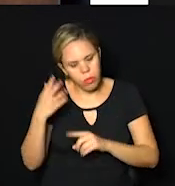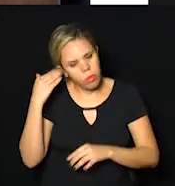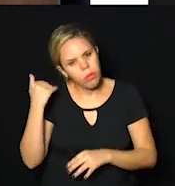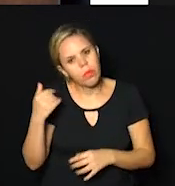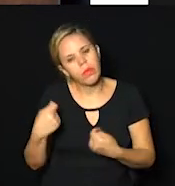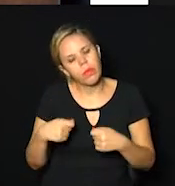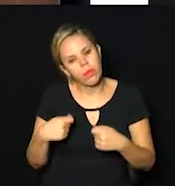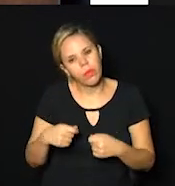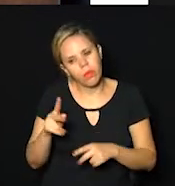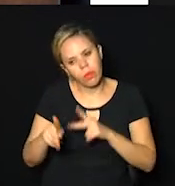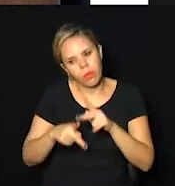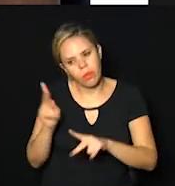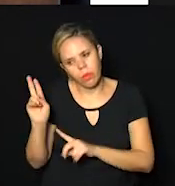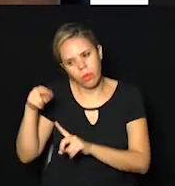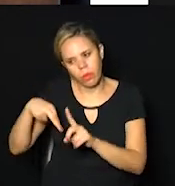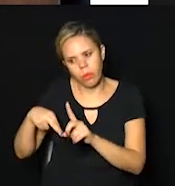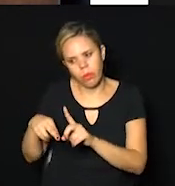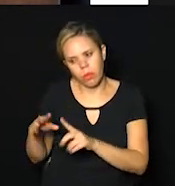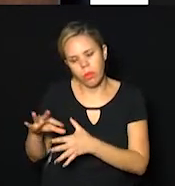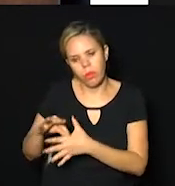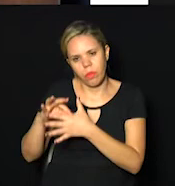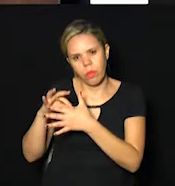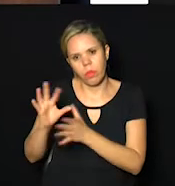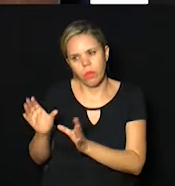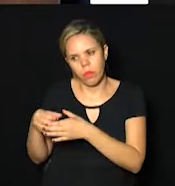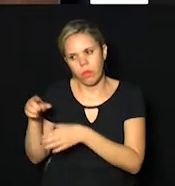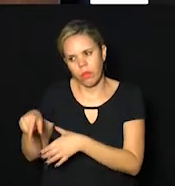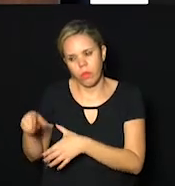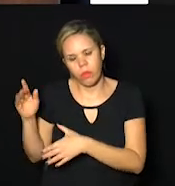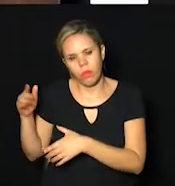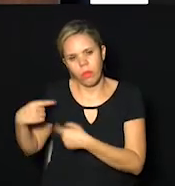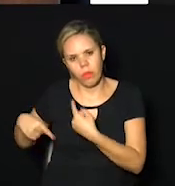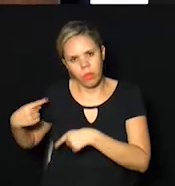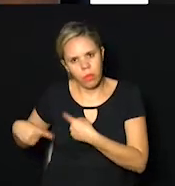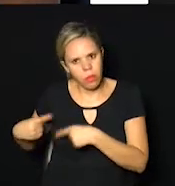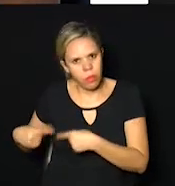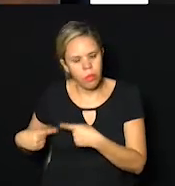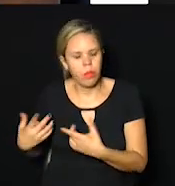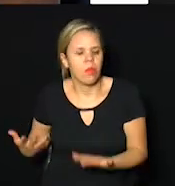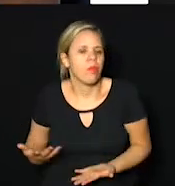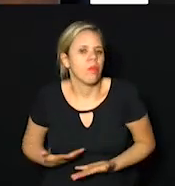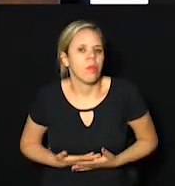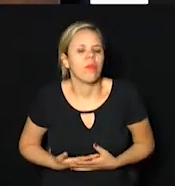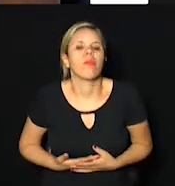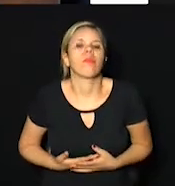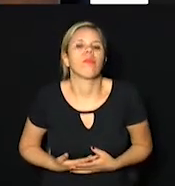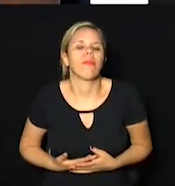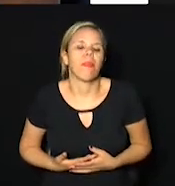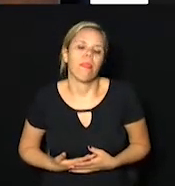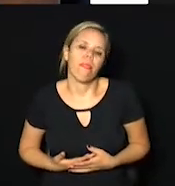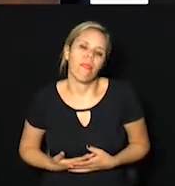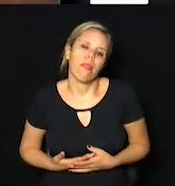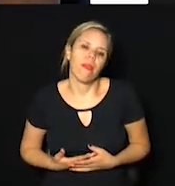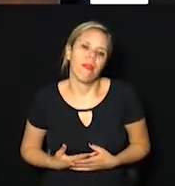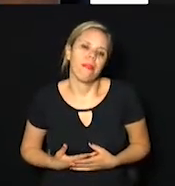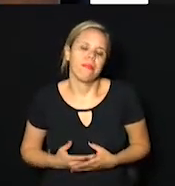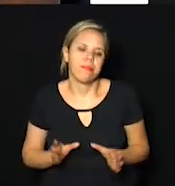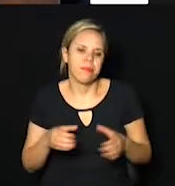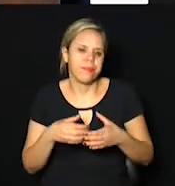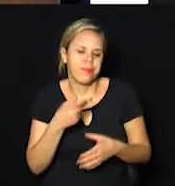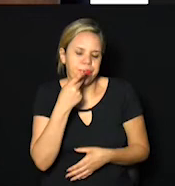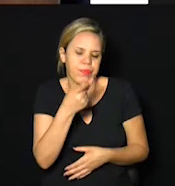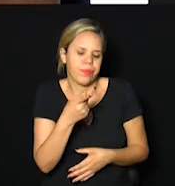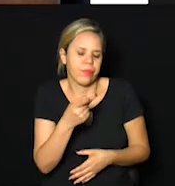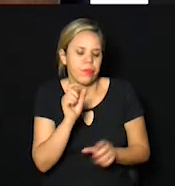os representantes desse grupo político, ou dessa tendência política, melhor dizendo, você chamou o termo grupo, mas é uma